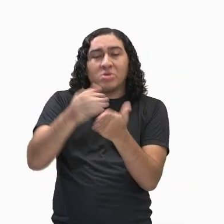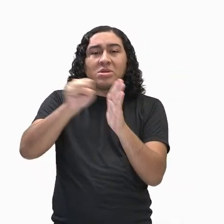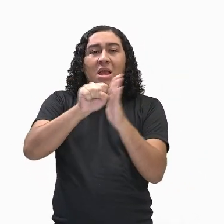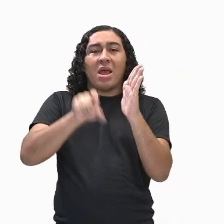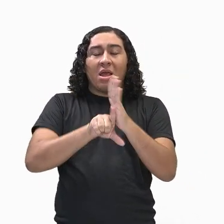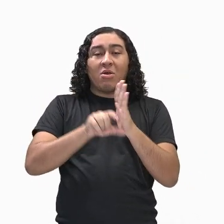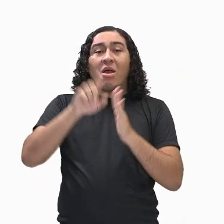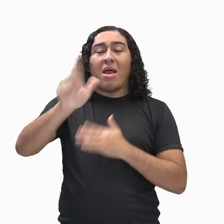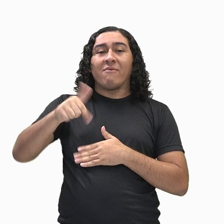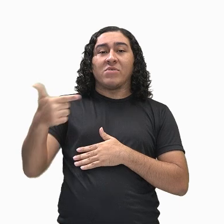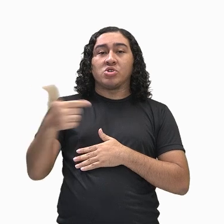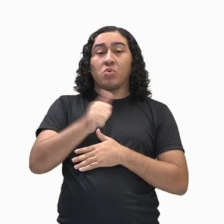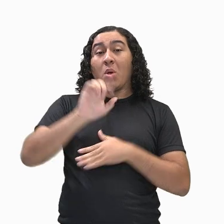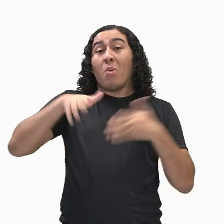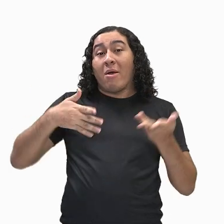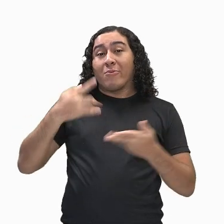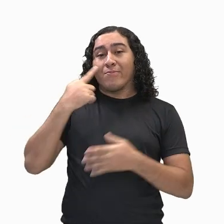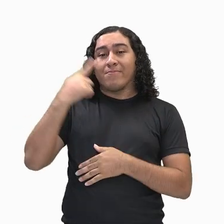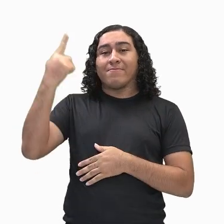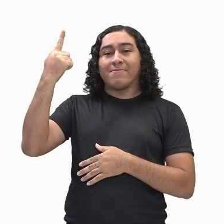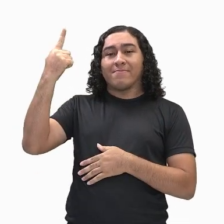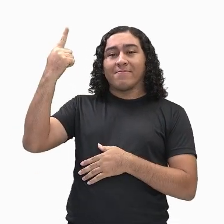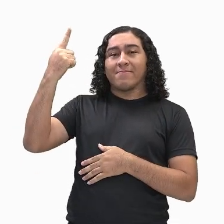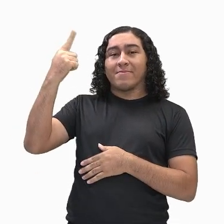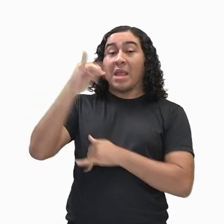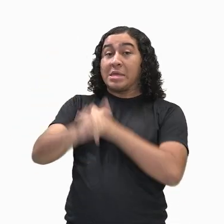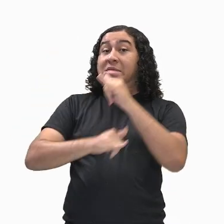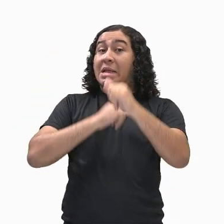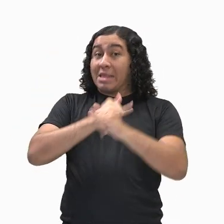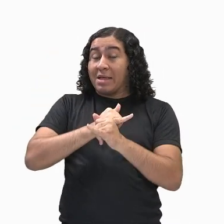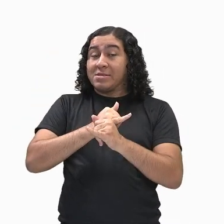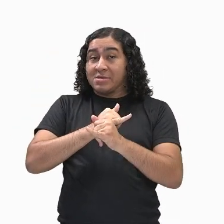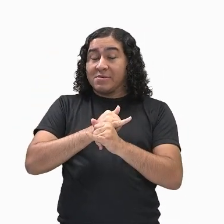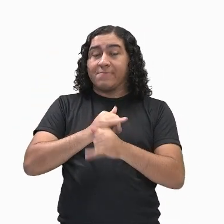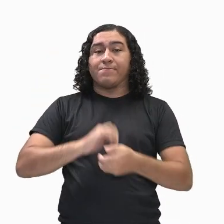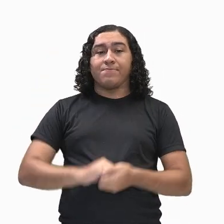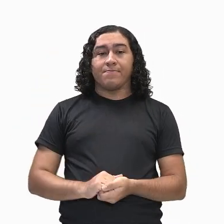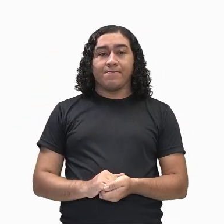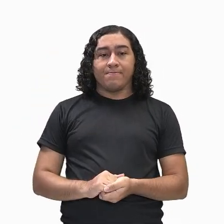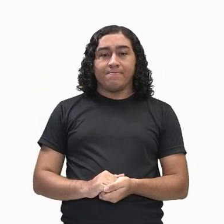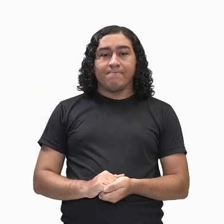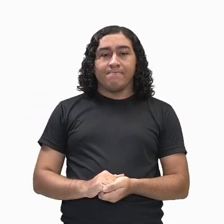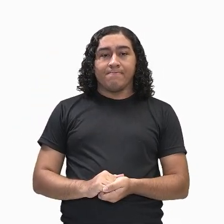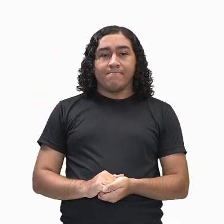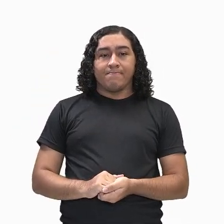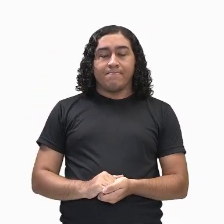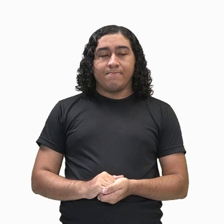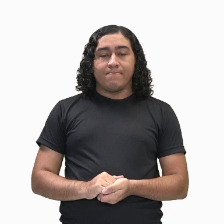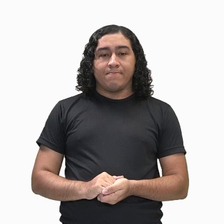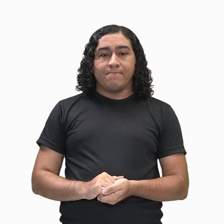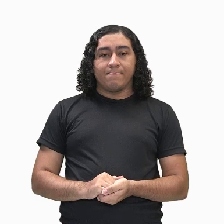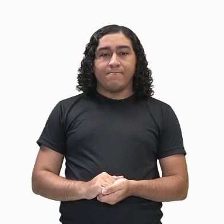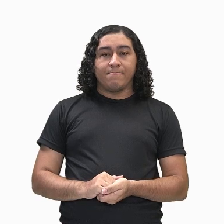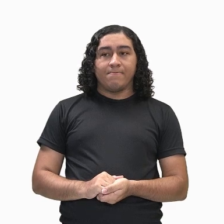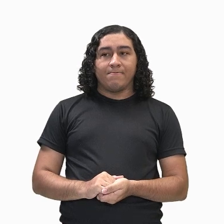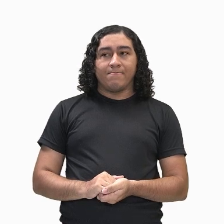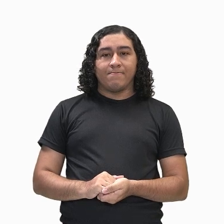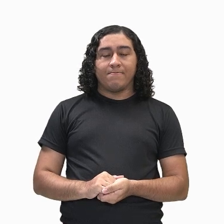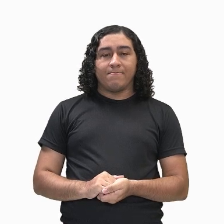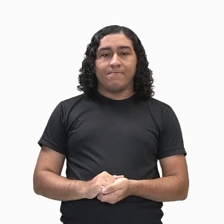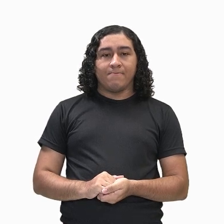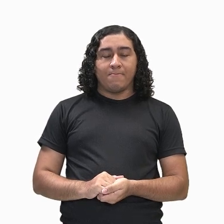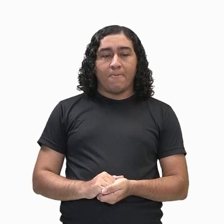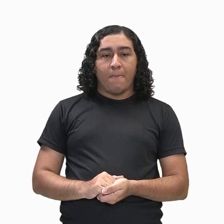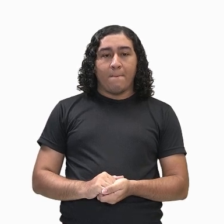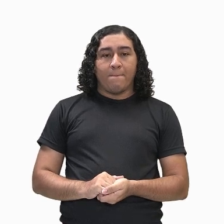XXI é a internet. Por meio dessa rede, o mundo globalizado ele não só consome, mas